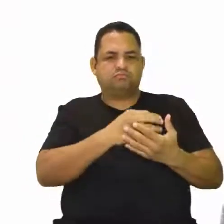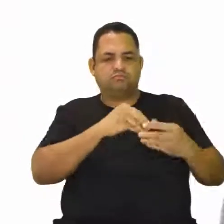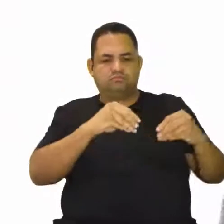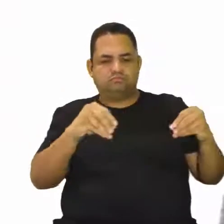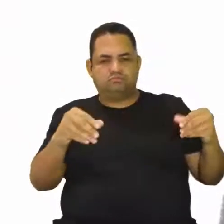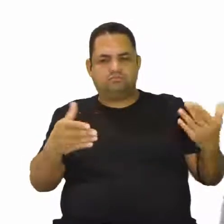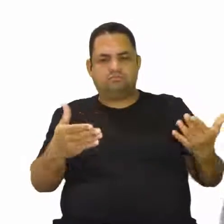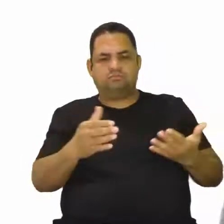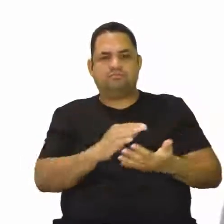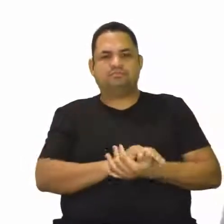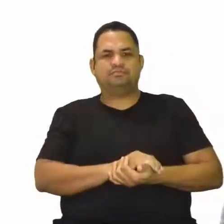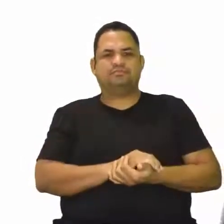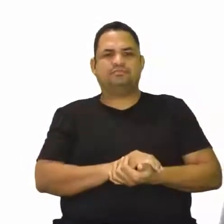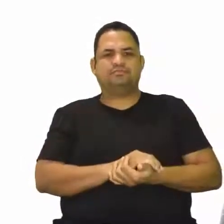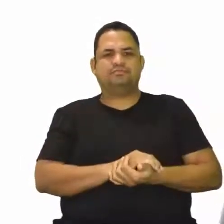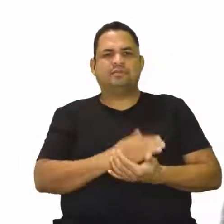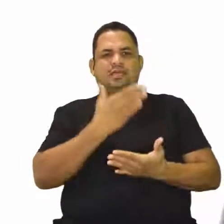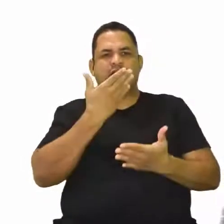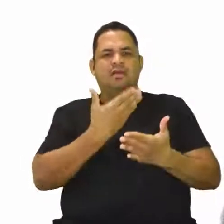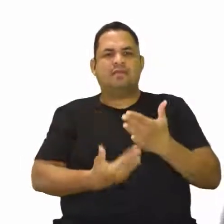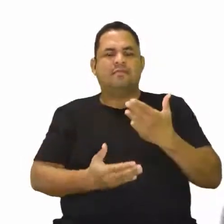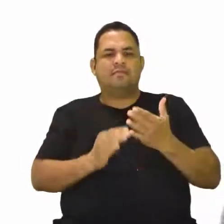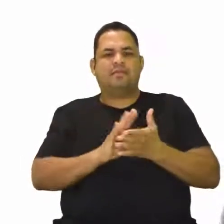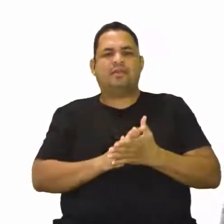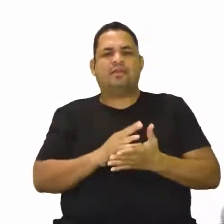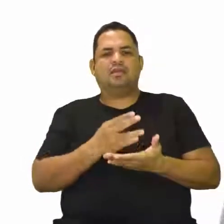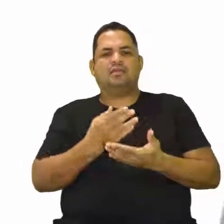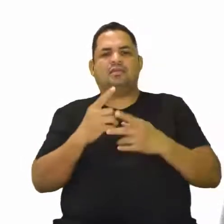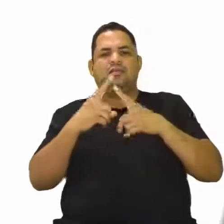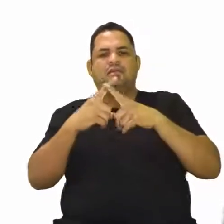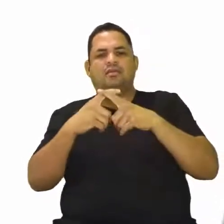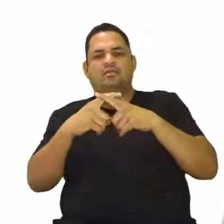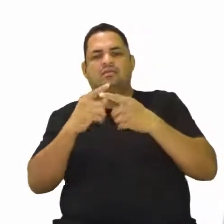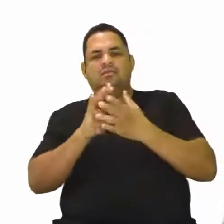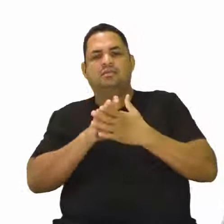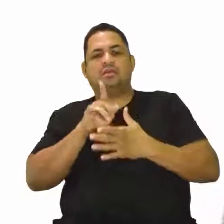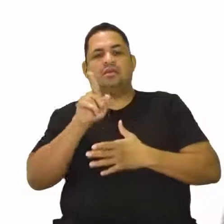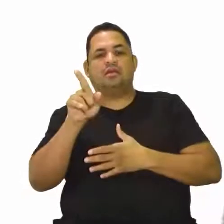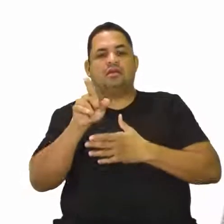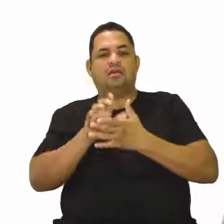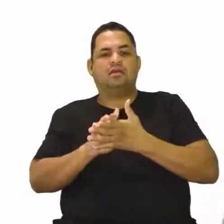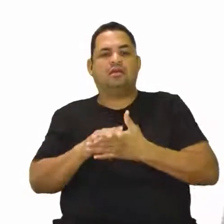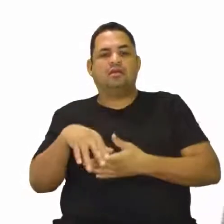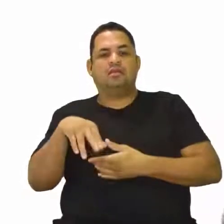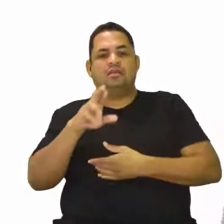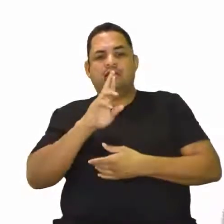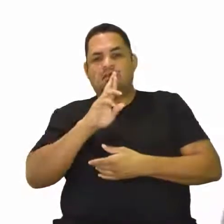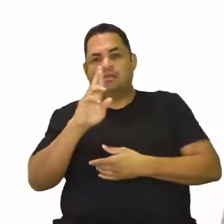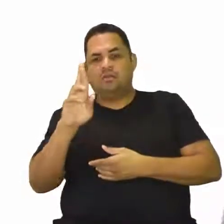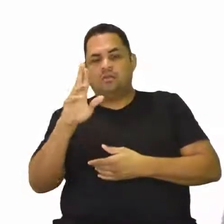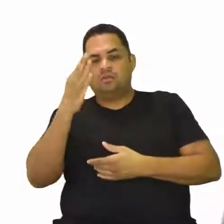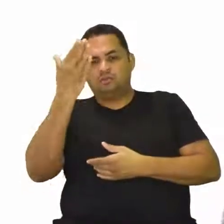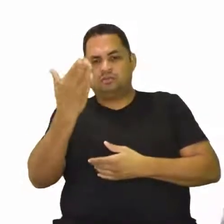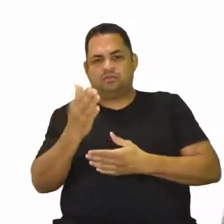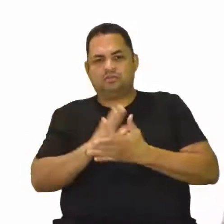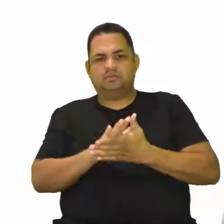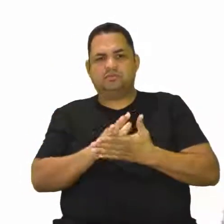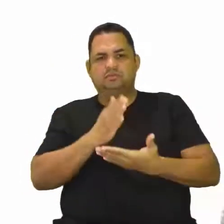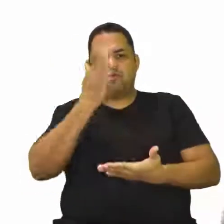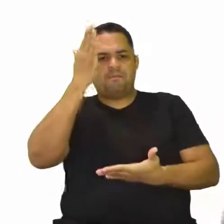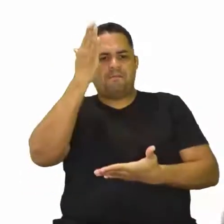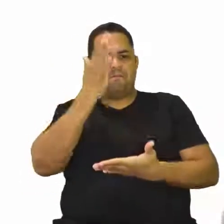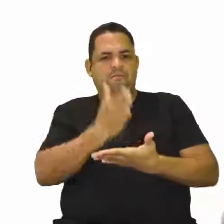Ok derrota nazista da União Soviética vejo aí a própria meu Soviética